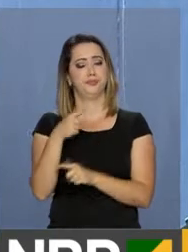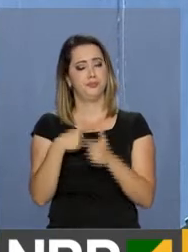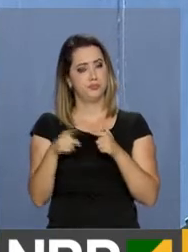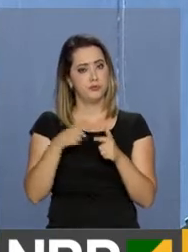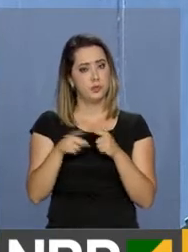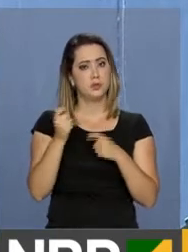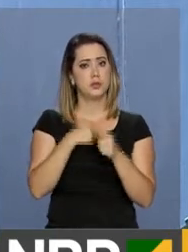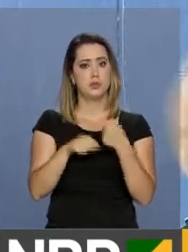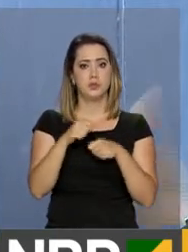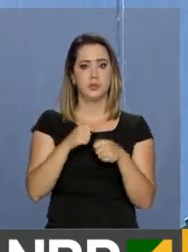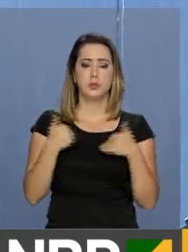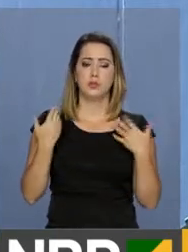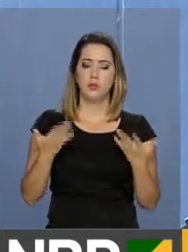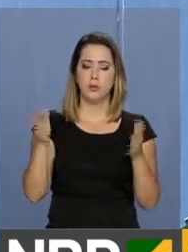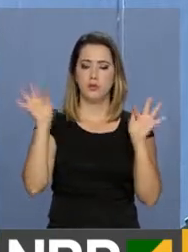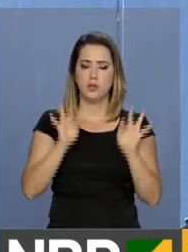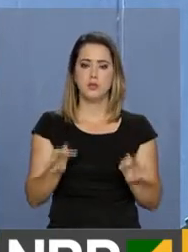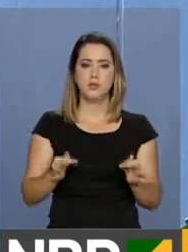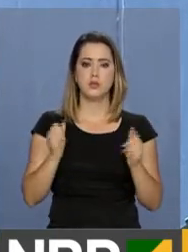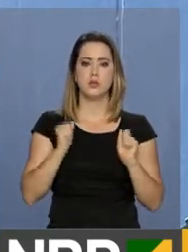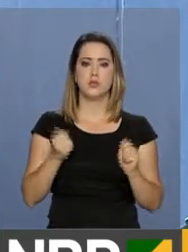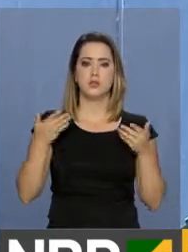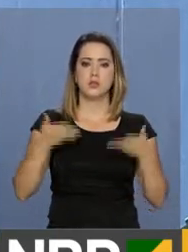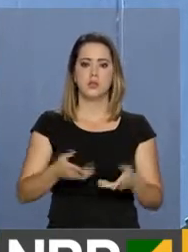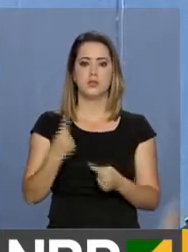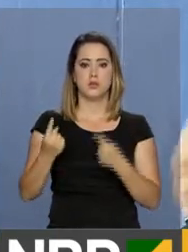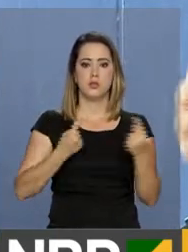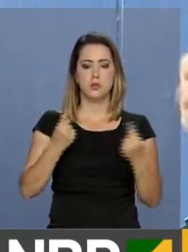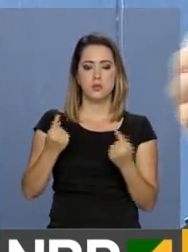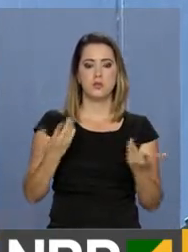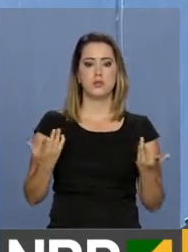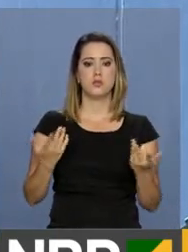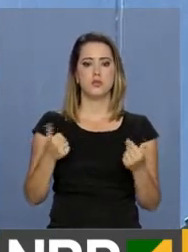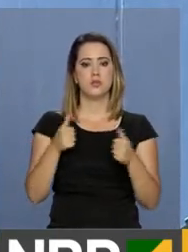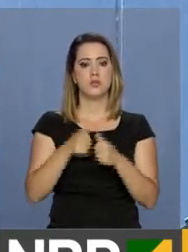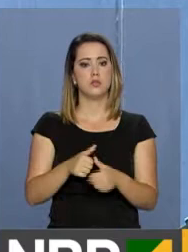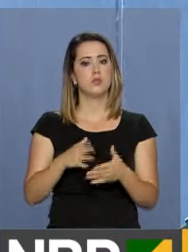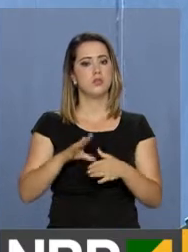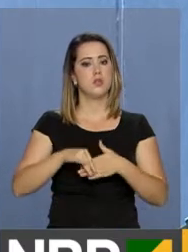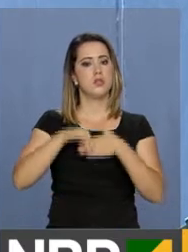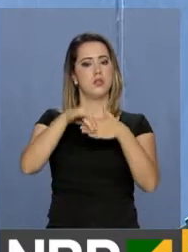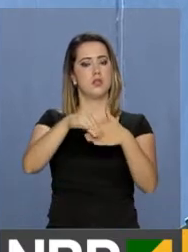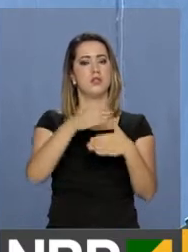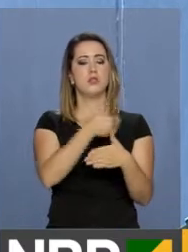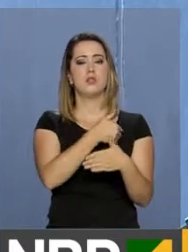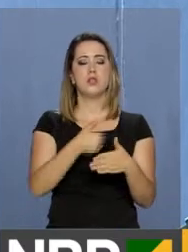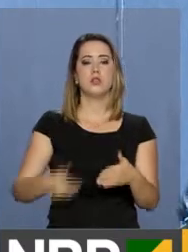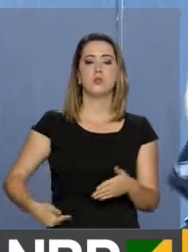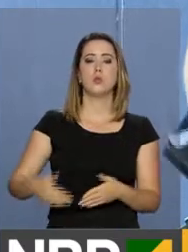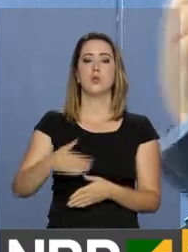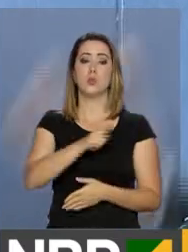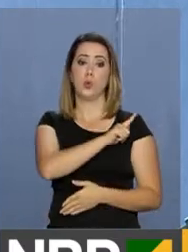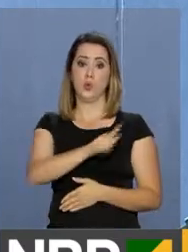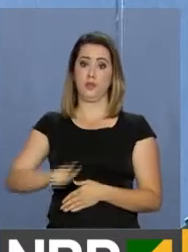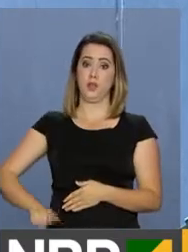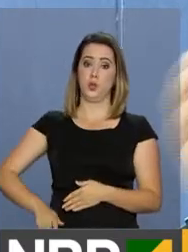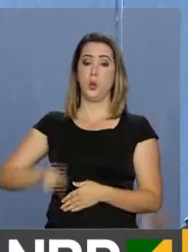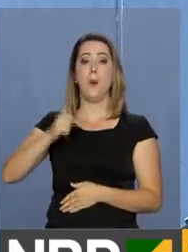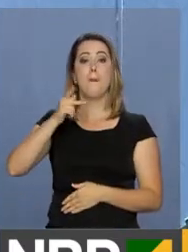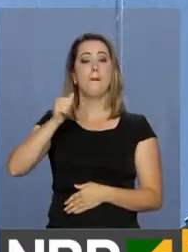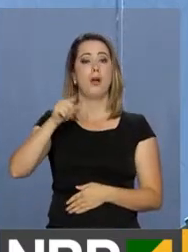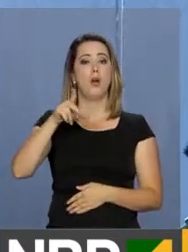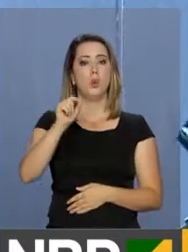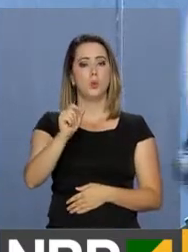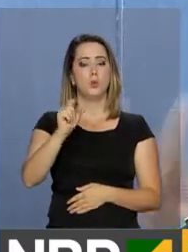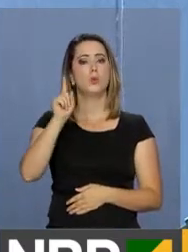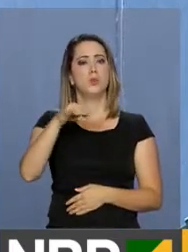vive. Então eu fico muito feliz de poder estar aqui hoje com cada um de vocês, sob a liderança do governador Paulo Hartung, que para mim é um exemplo e uma